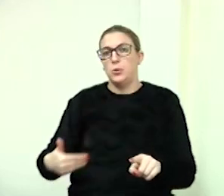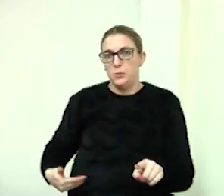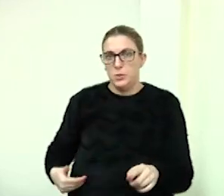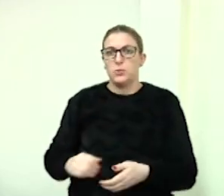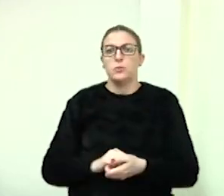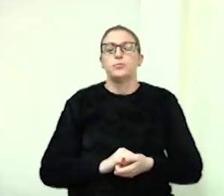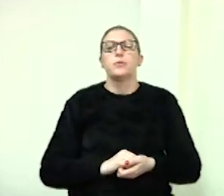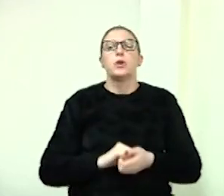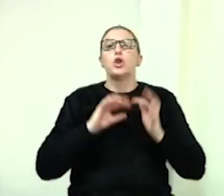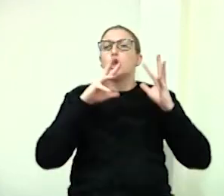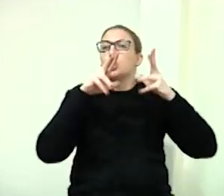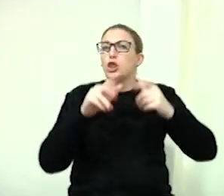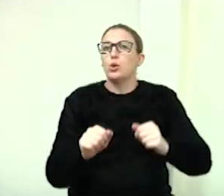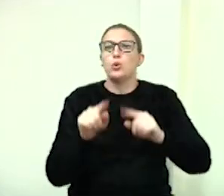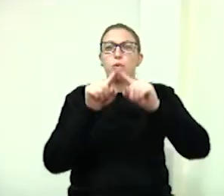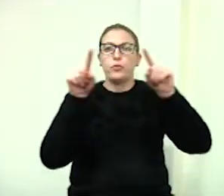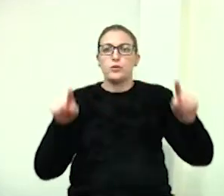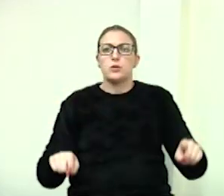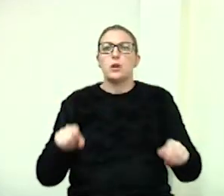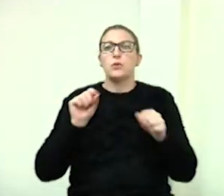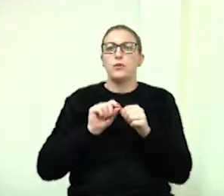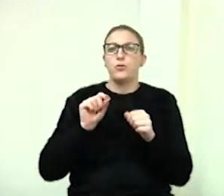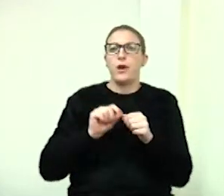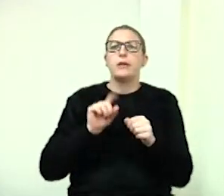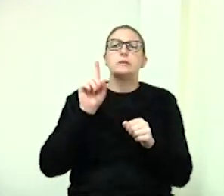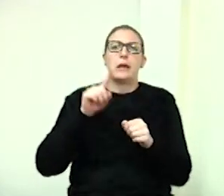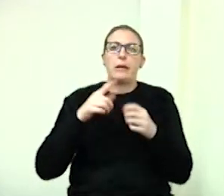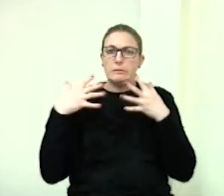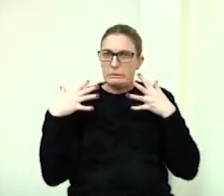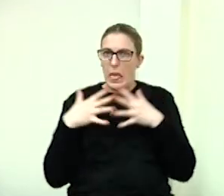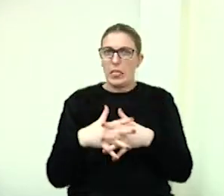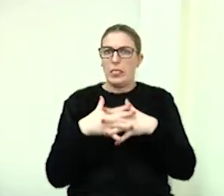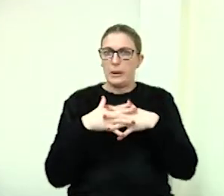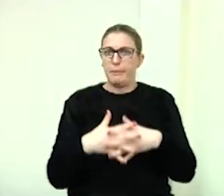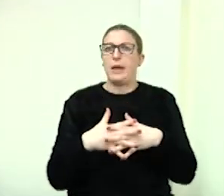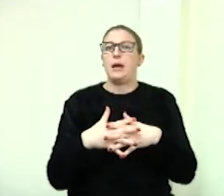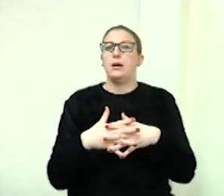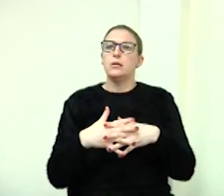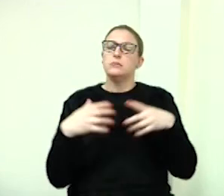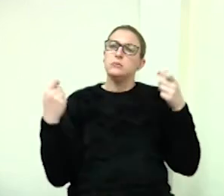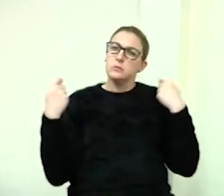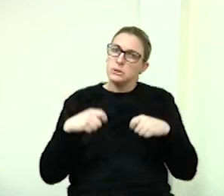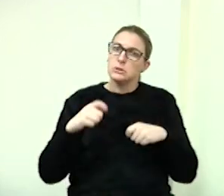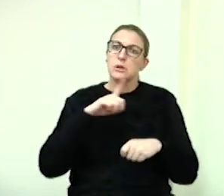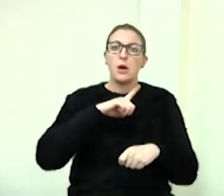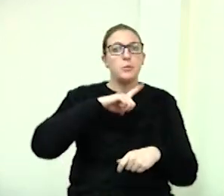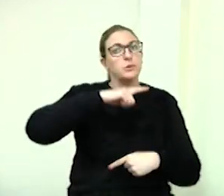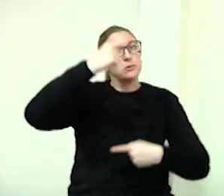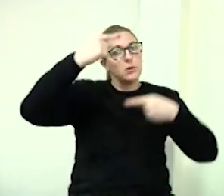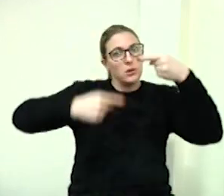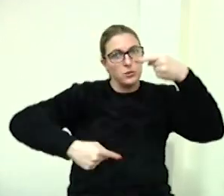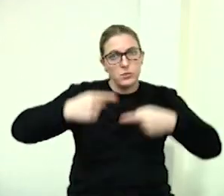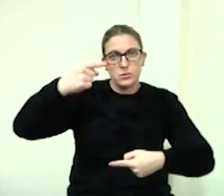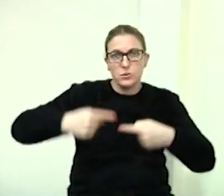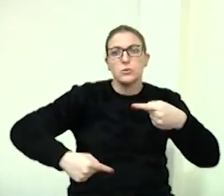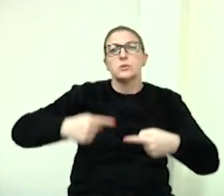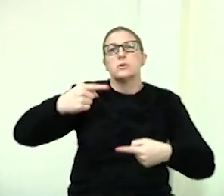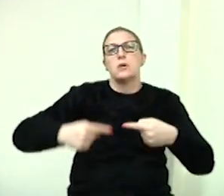servidor público faz é só para atravancar. Nós precisamos ter uma discussão um pouquinho mais